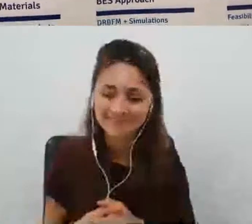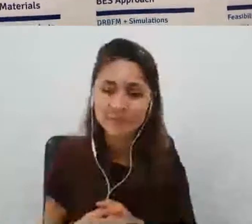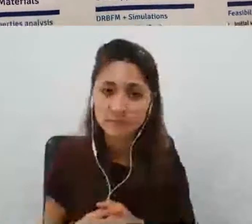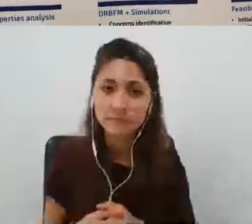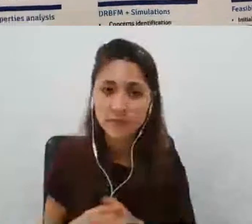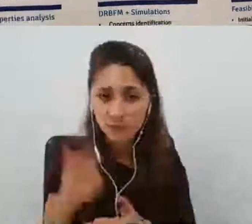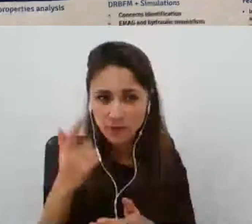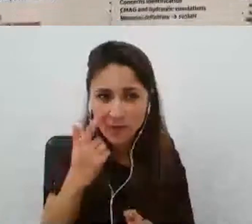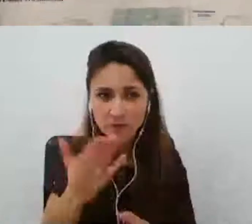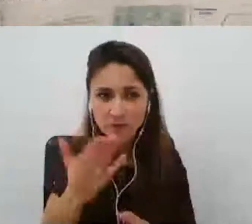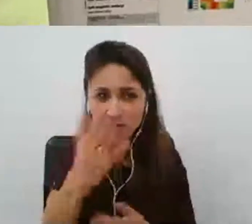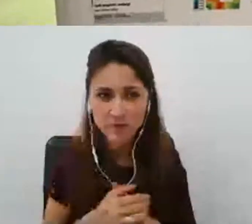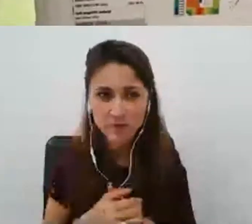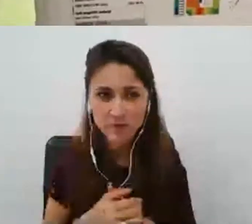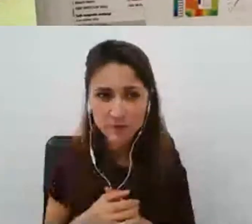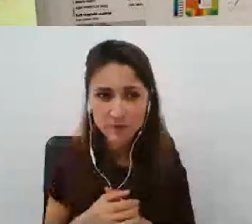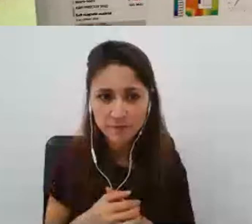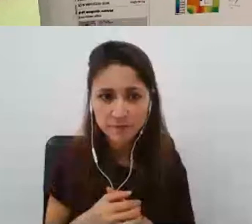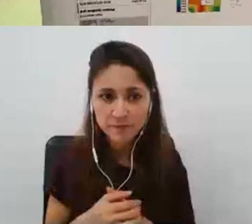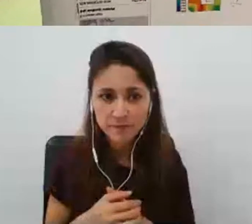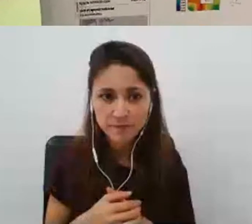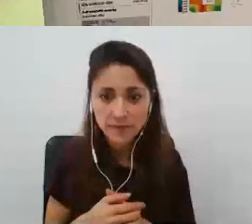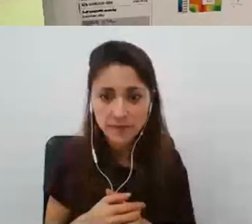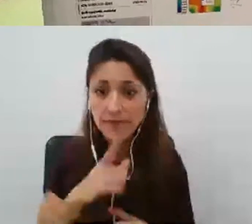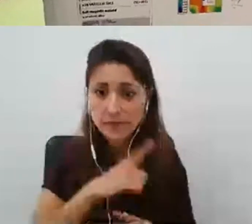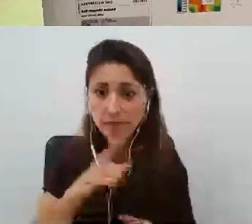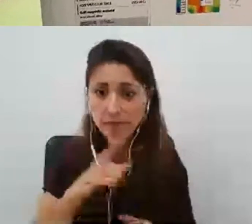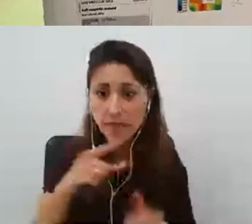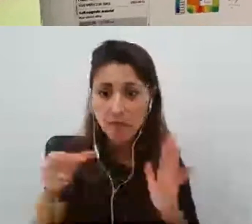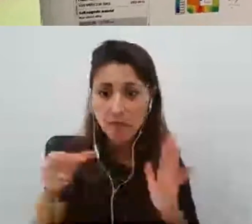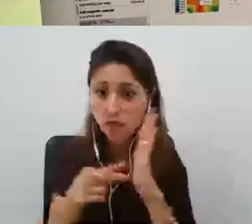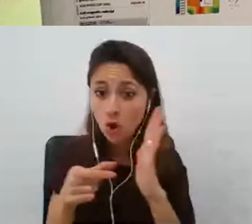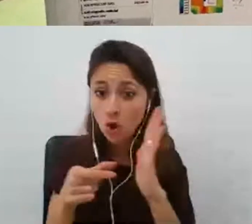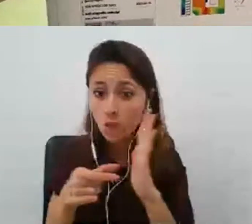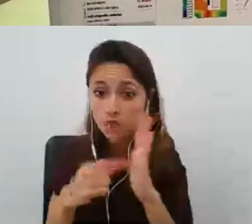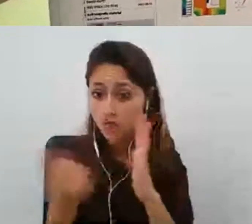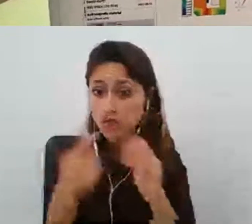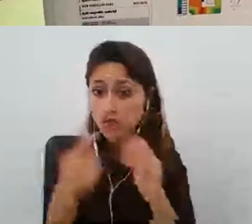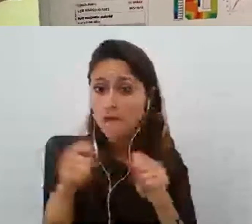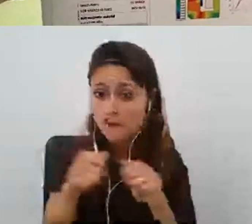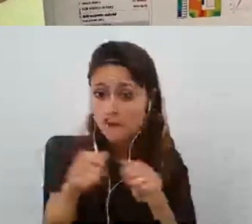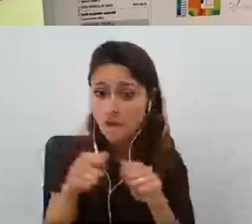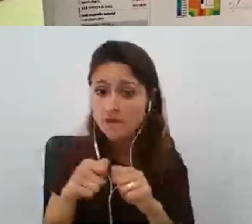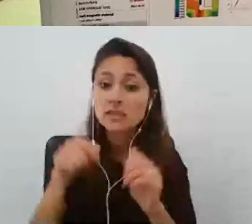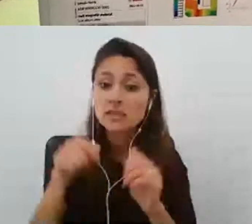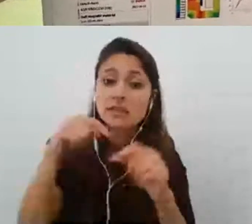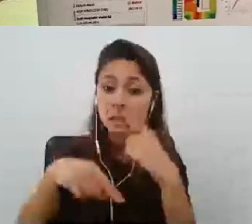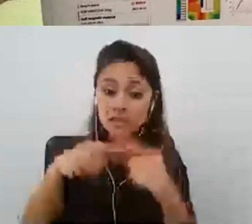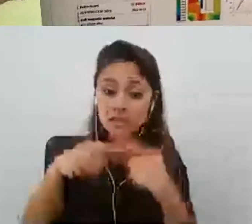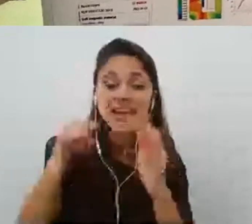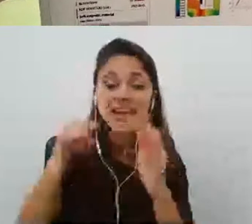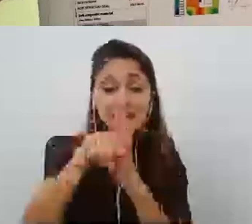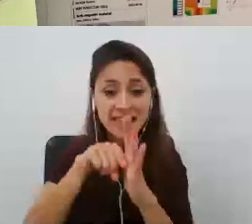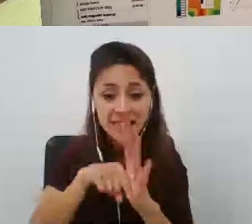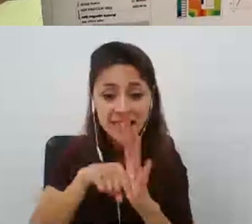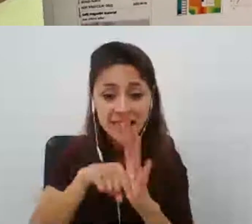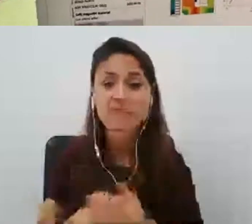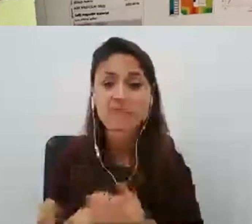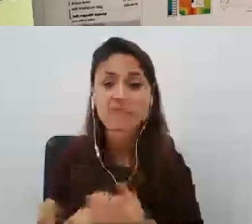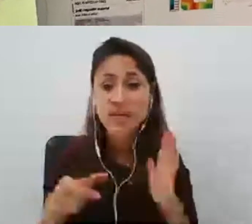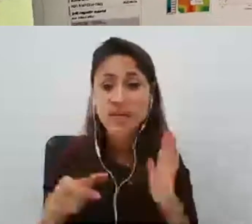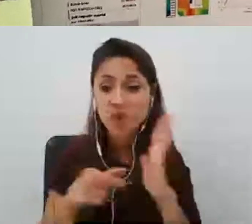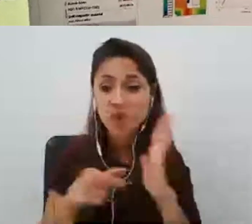estão vendo as curvas aqui, criamos software, desenvolvemos esse software, analisamos das bancadas, esses softwares nos transformaram